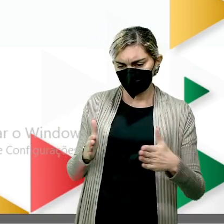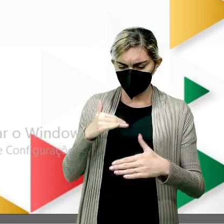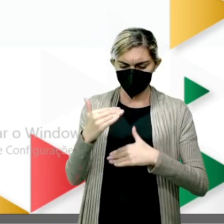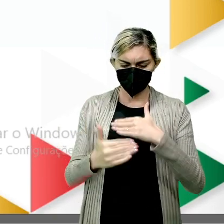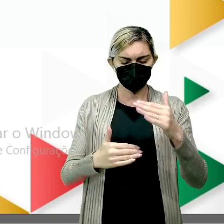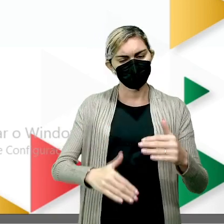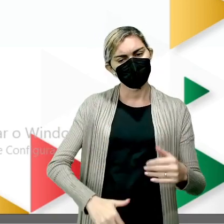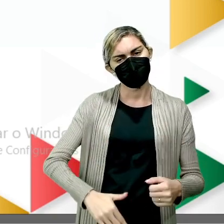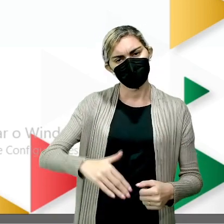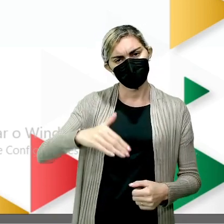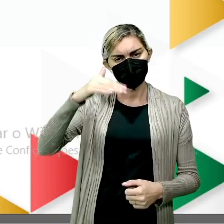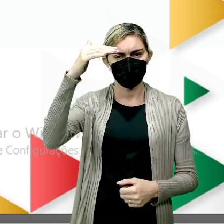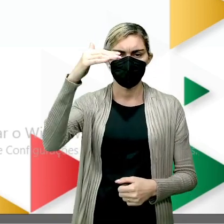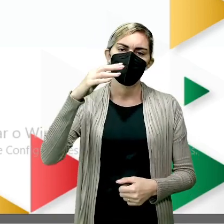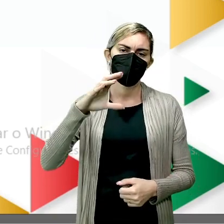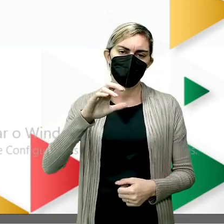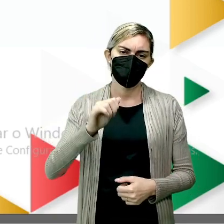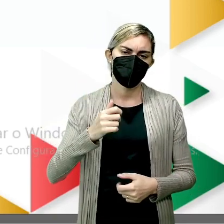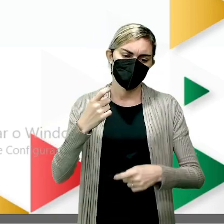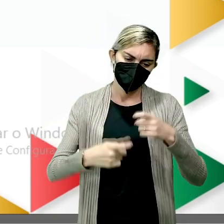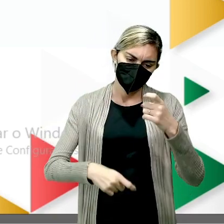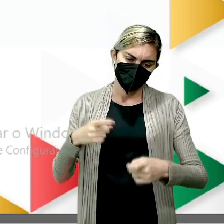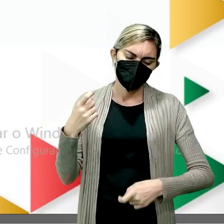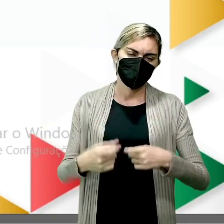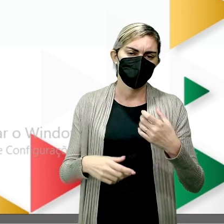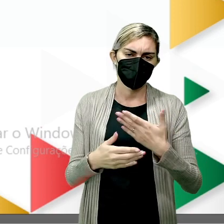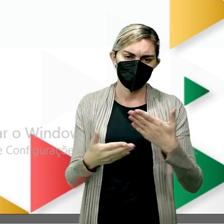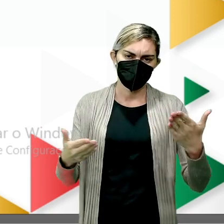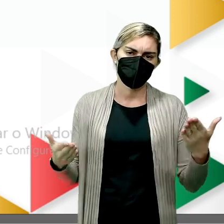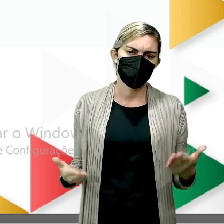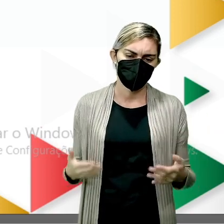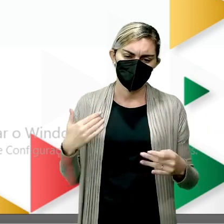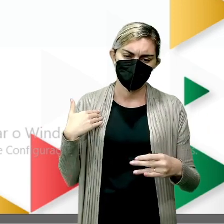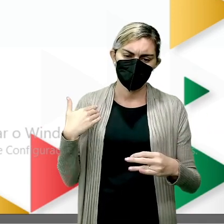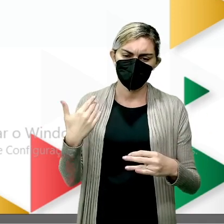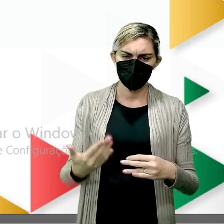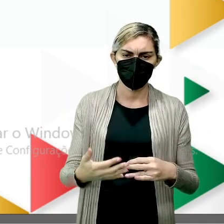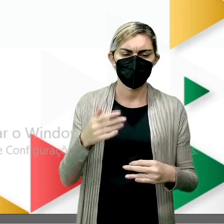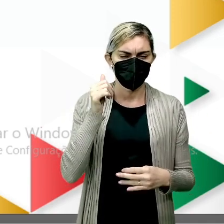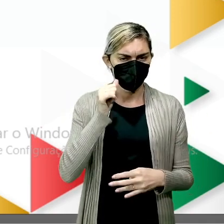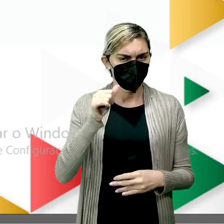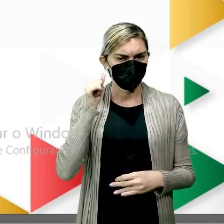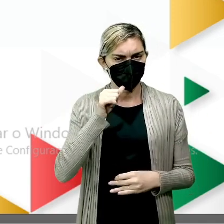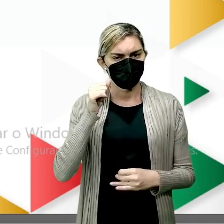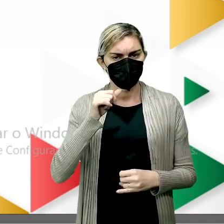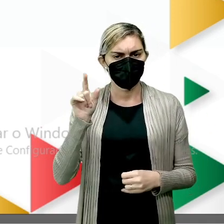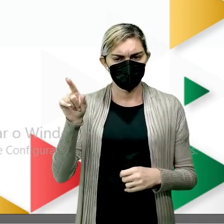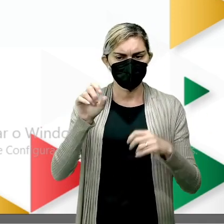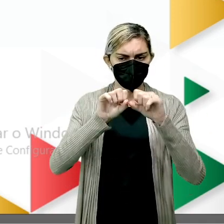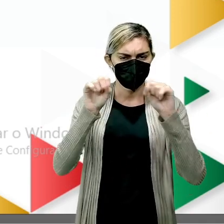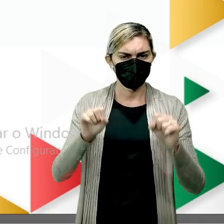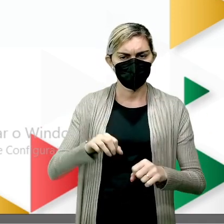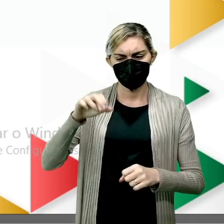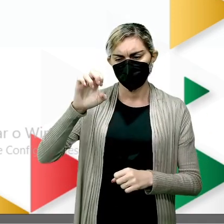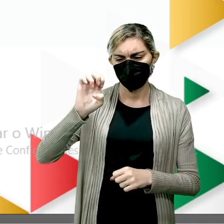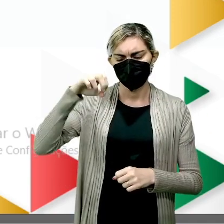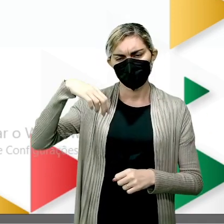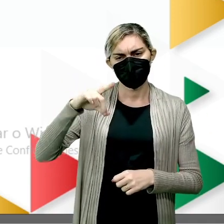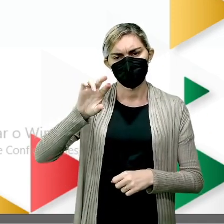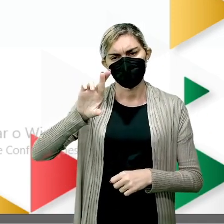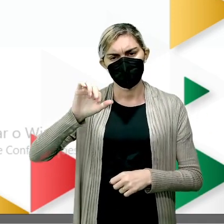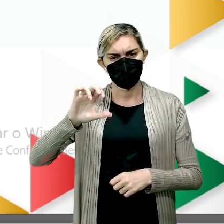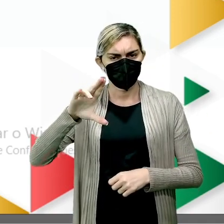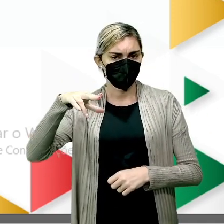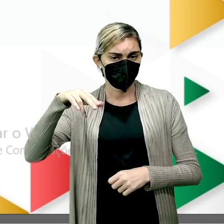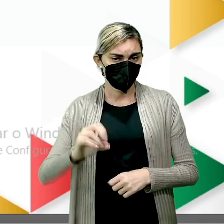desenvolvimento dos caracteres sexuais que são secundários femininos. Lá no sistema endócrino é justamente o sistema que